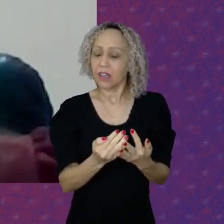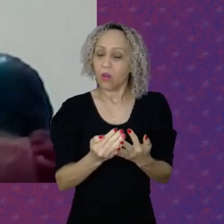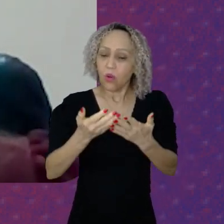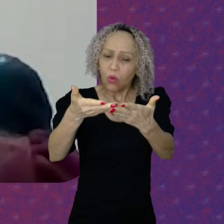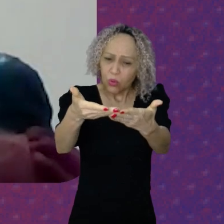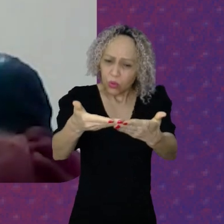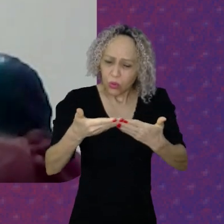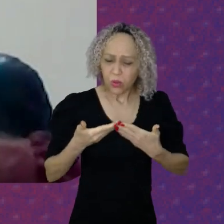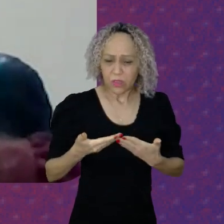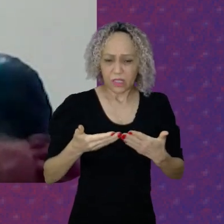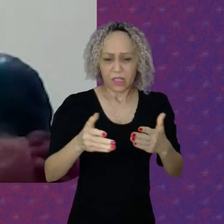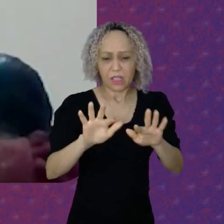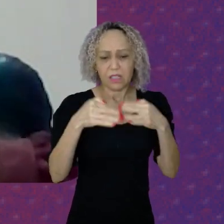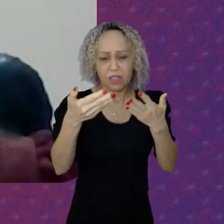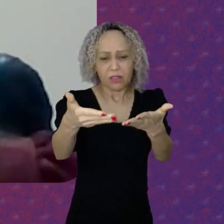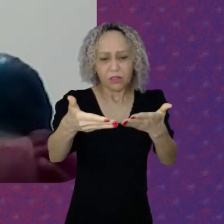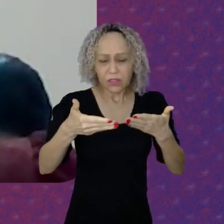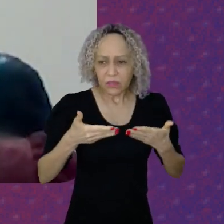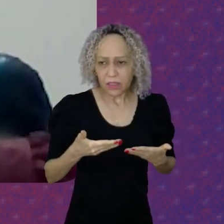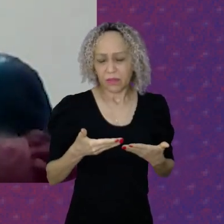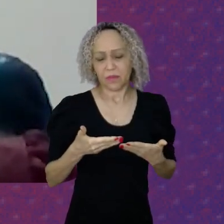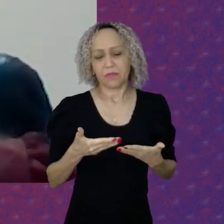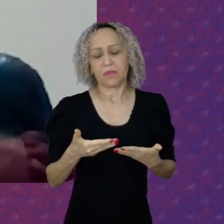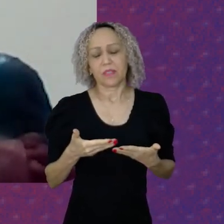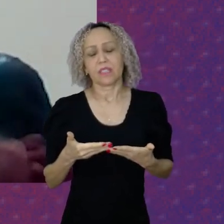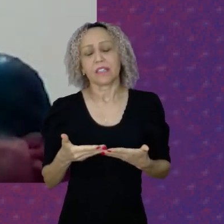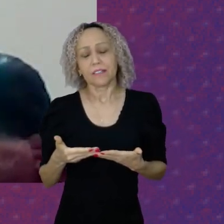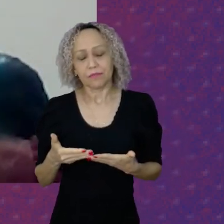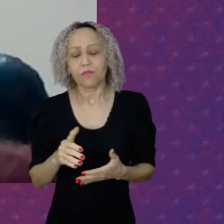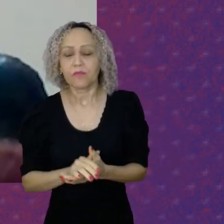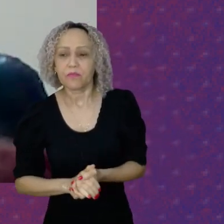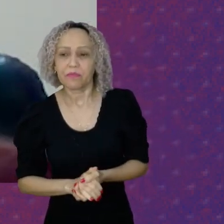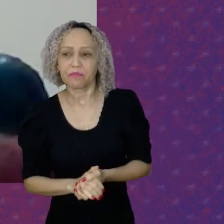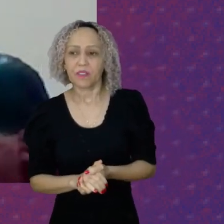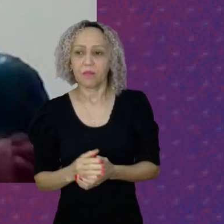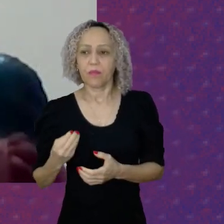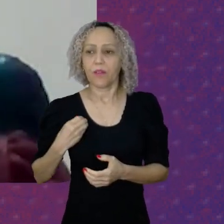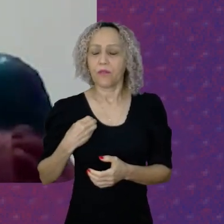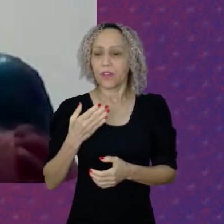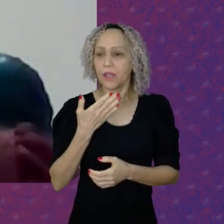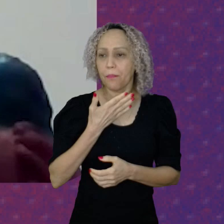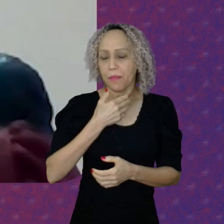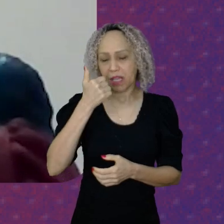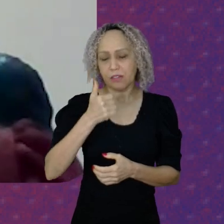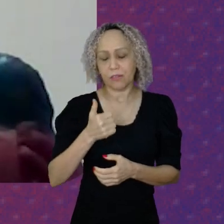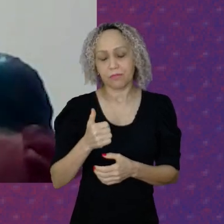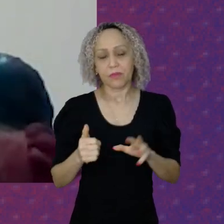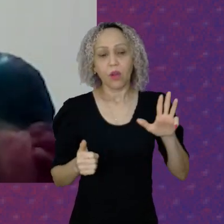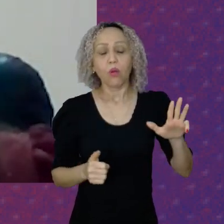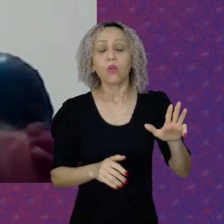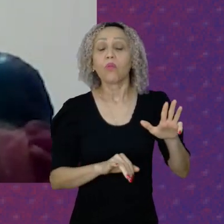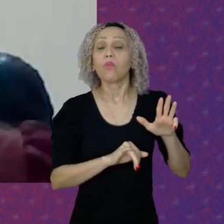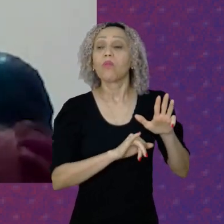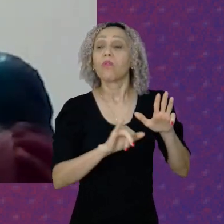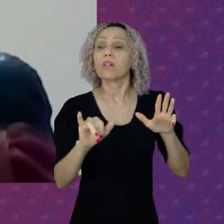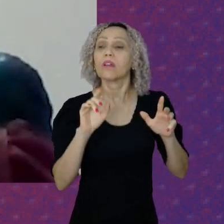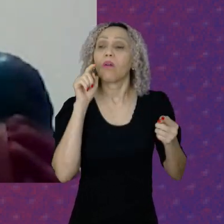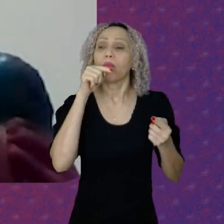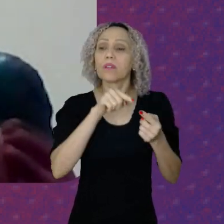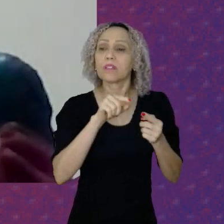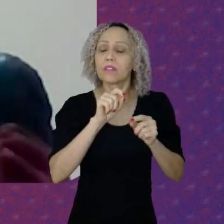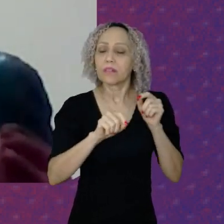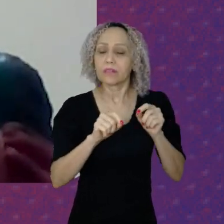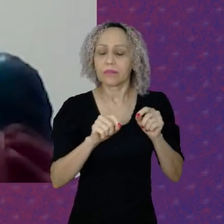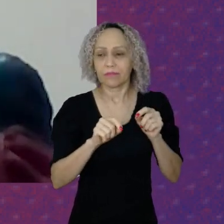o próprio presidente Lula ele fez a sua última campanha com foco no programa que voltou novamente a se chamar